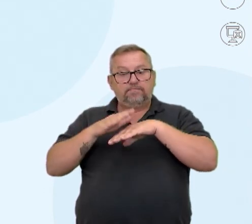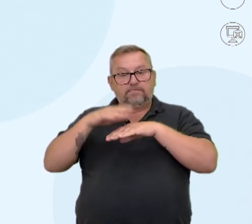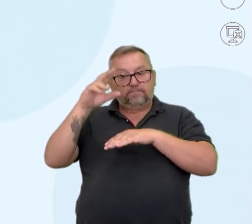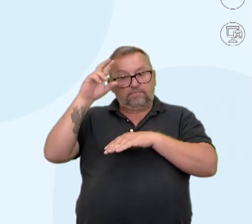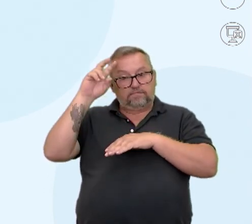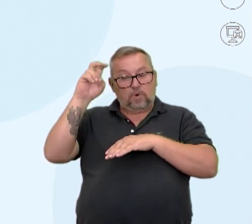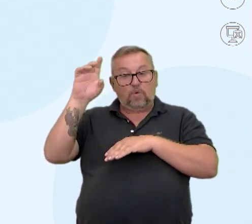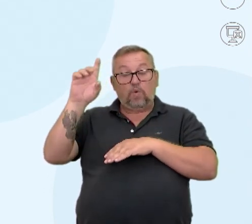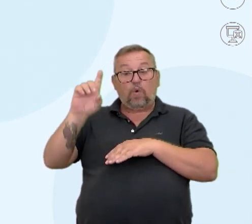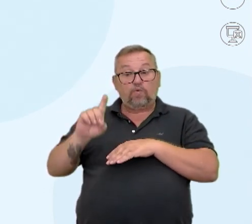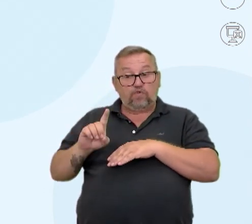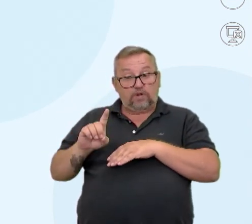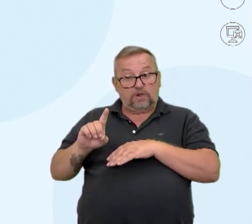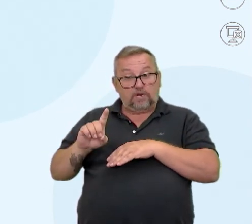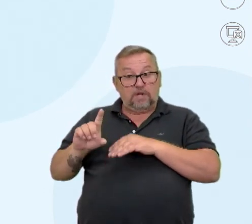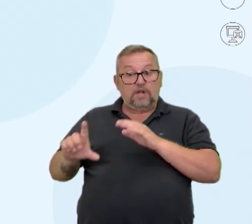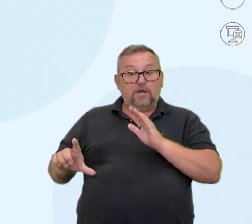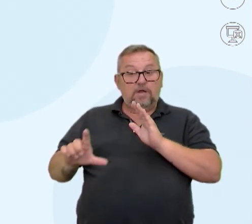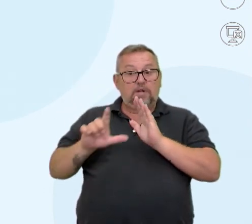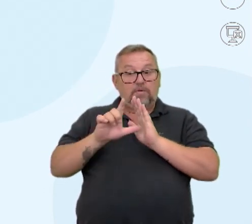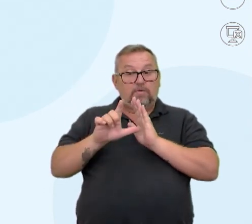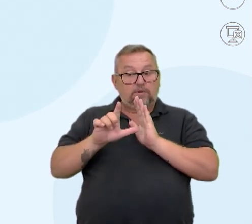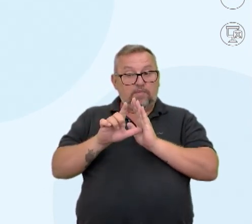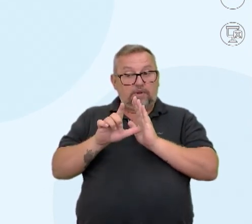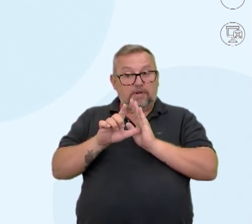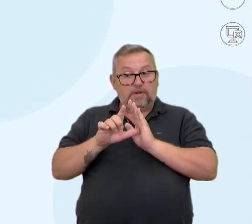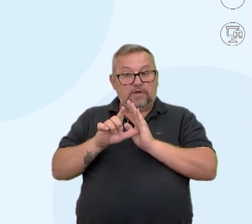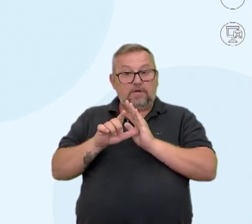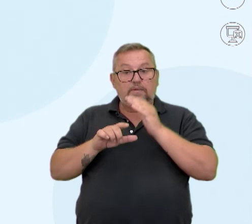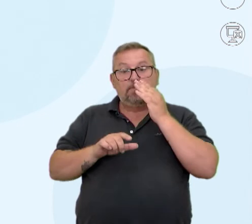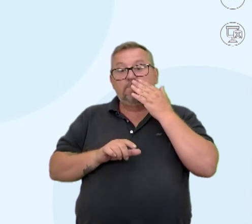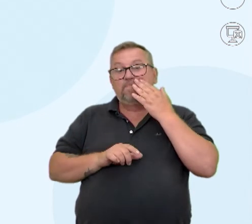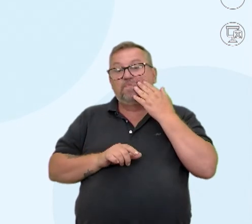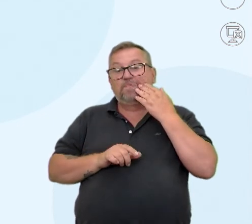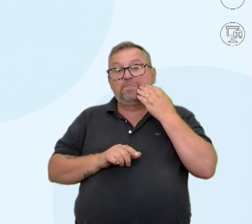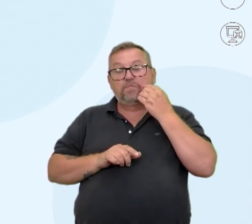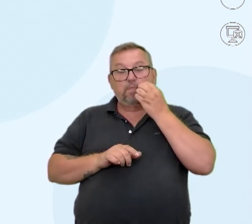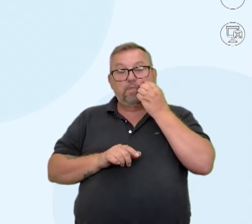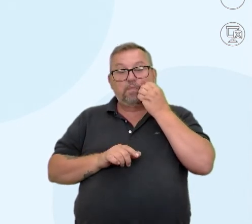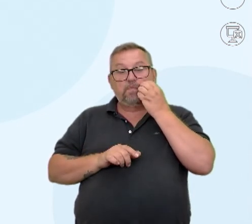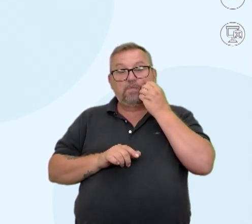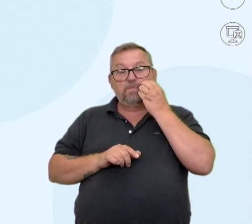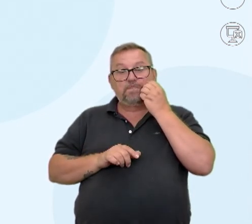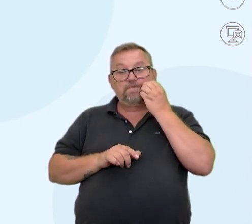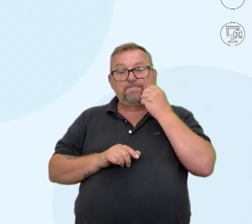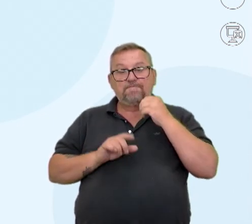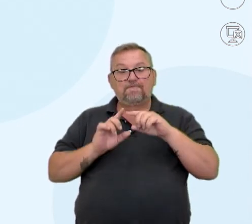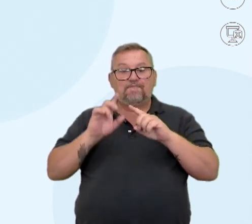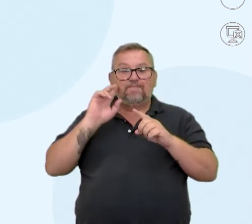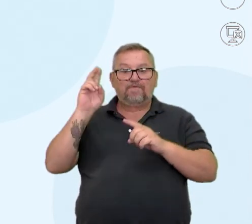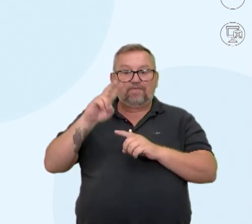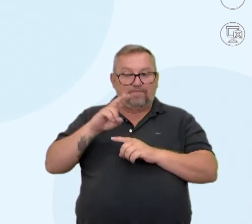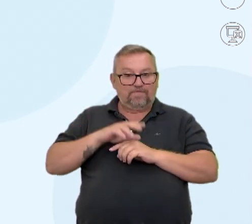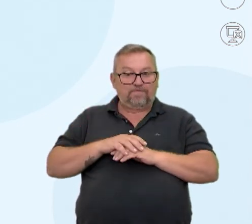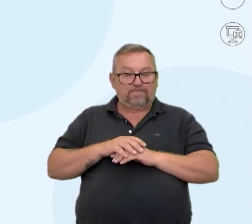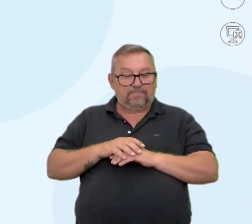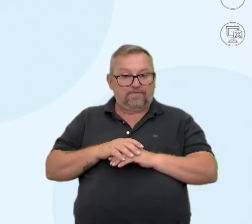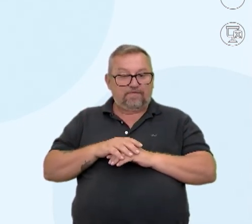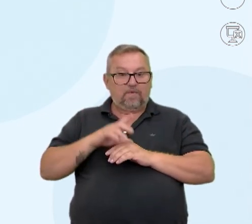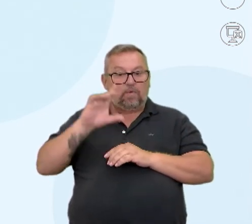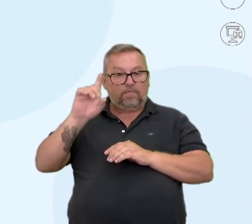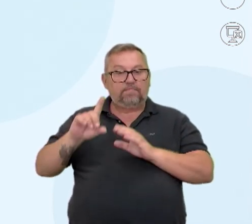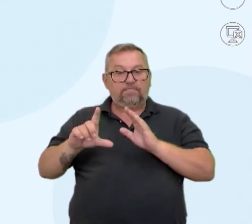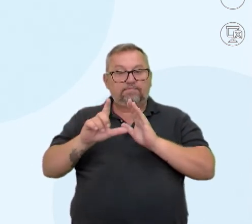ou intelectual. Sim, trabalho intelectual. Pensamento é trabalho. Pensar, organizar, muito importante. Com os